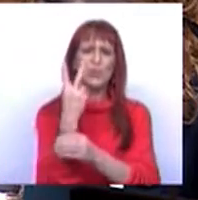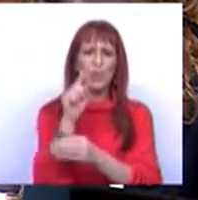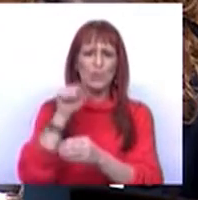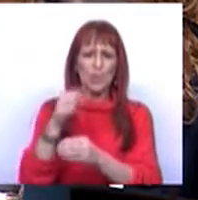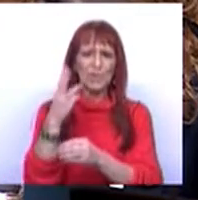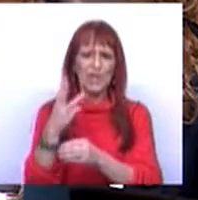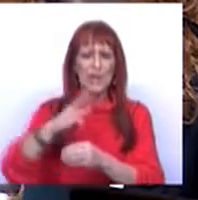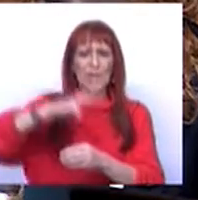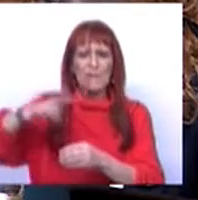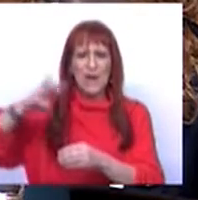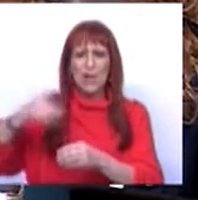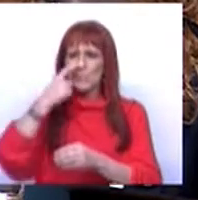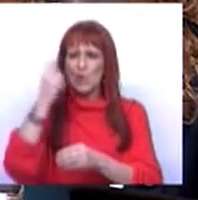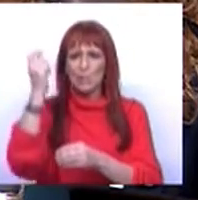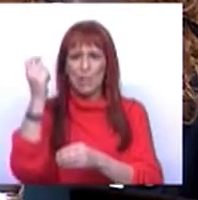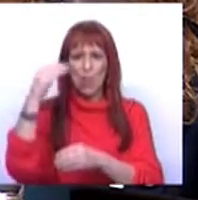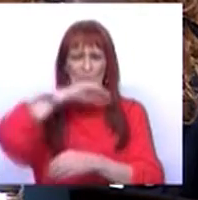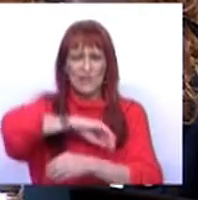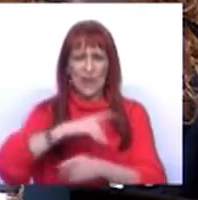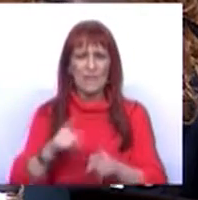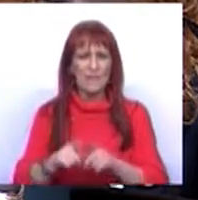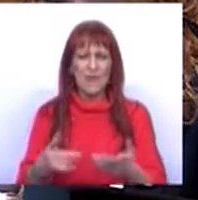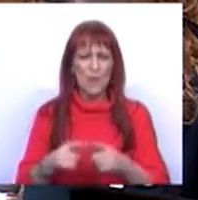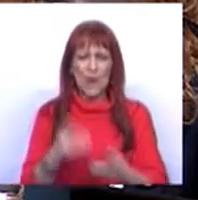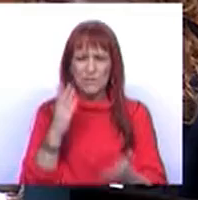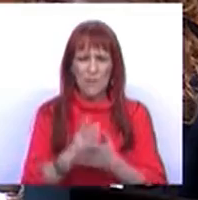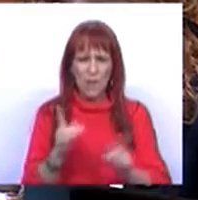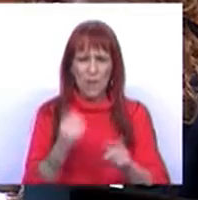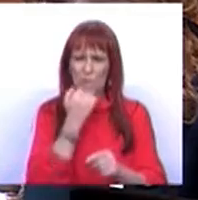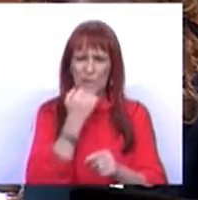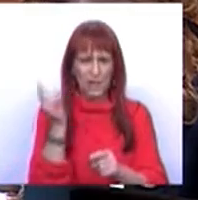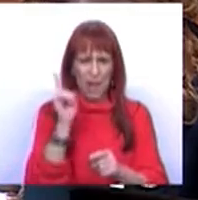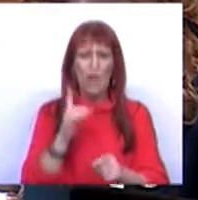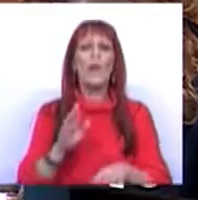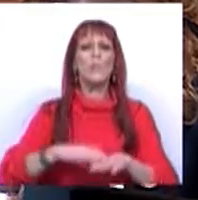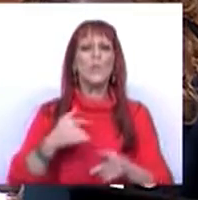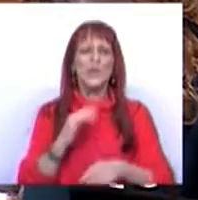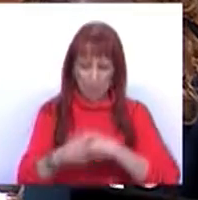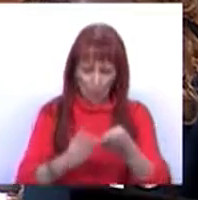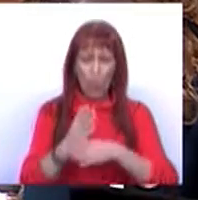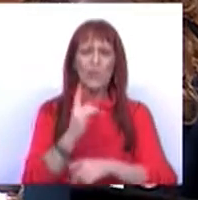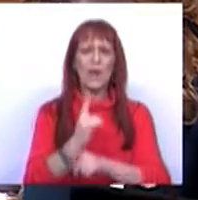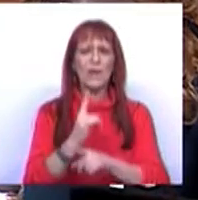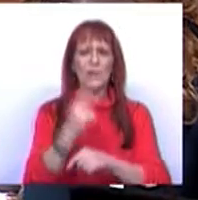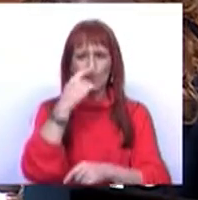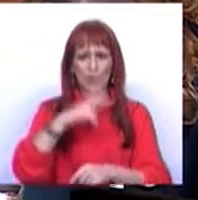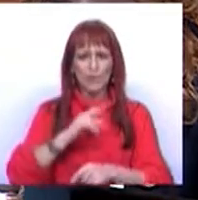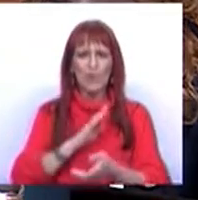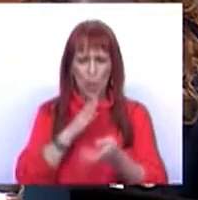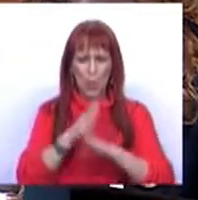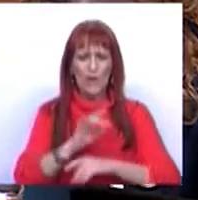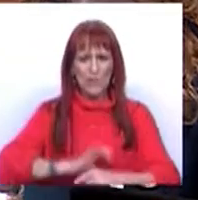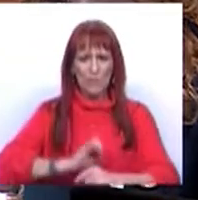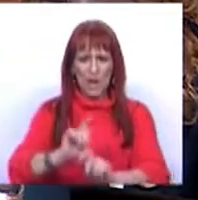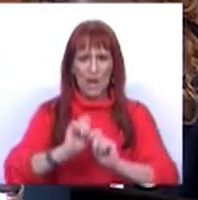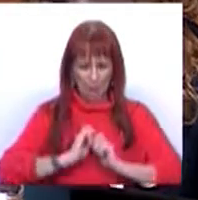2,3 milhões de pensionistas. Mas não nos contentamos com isto, Sra. Deputada. Por isso cá continuamos e por isso os portugueses continuam a confiar